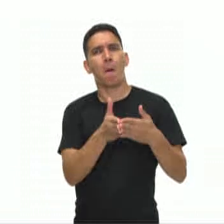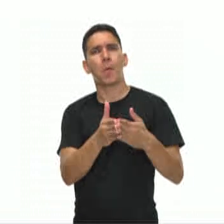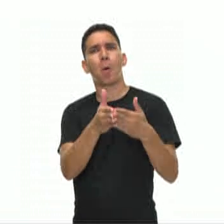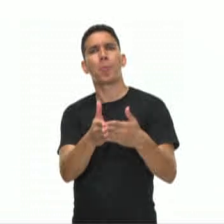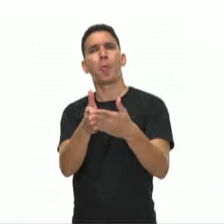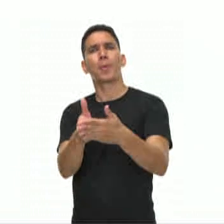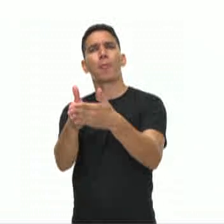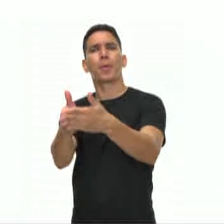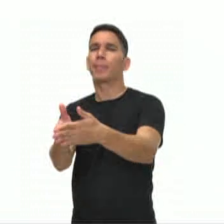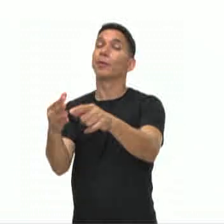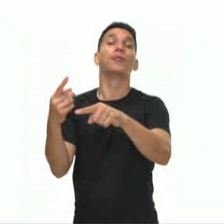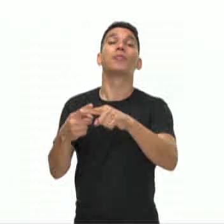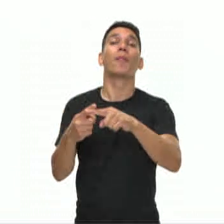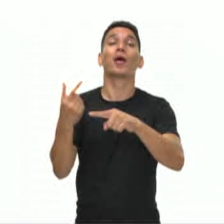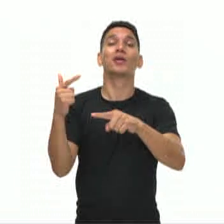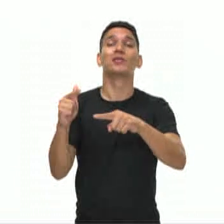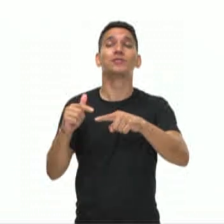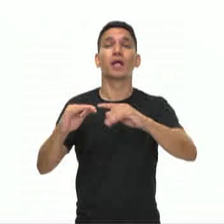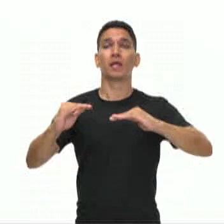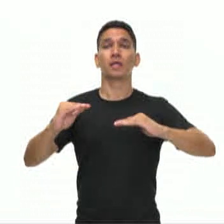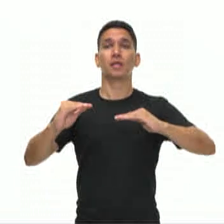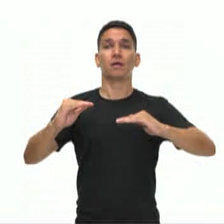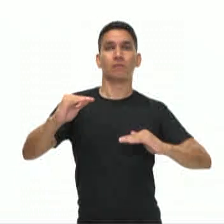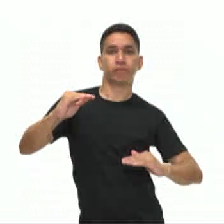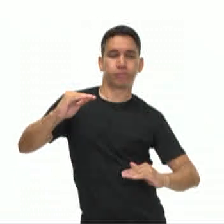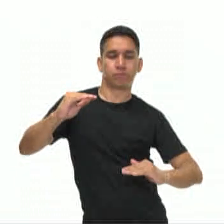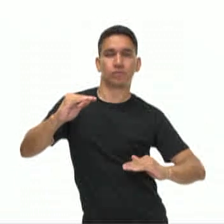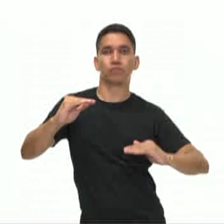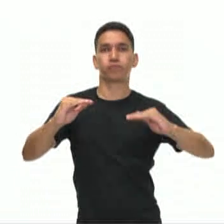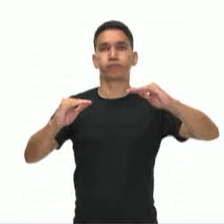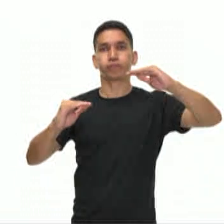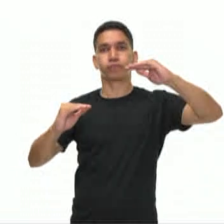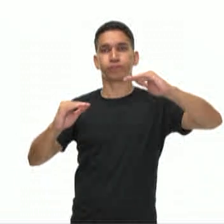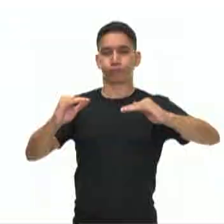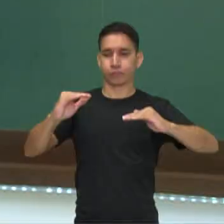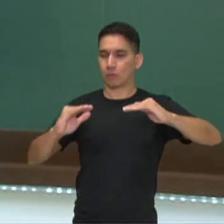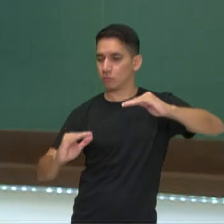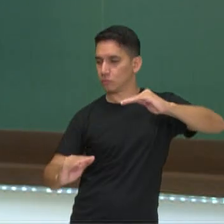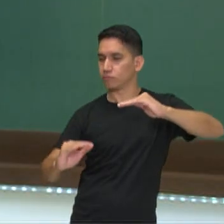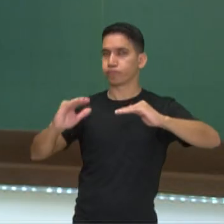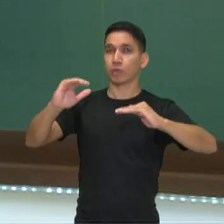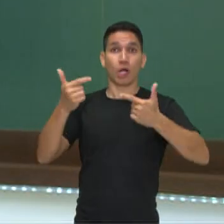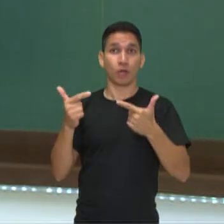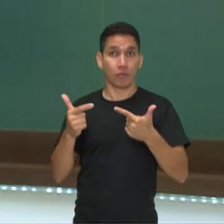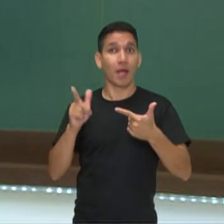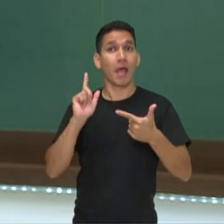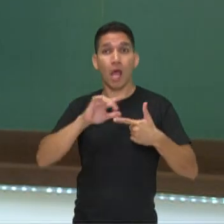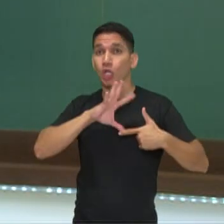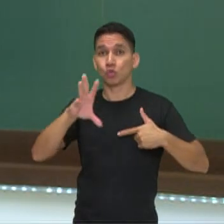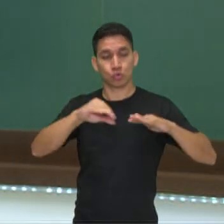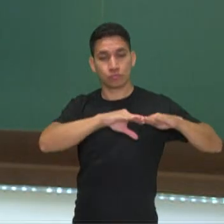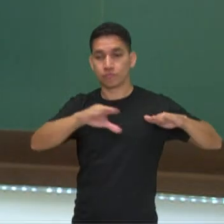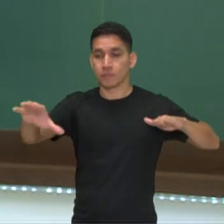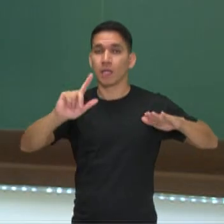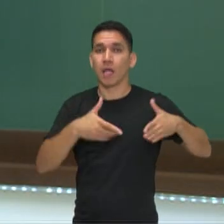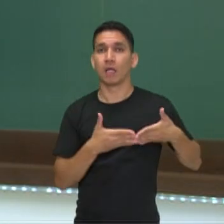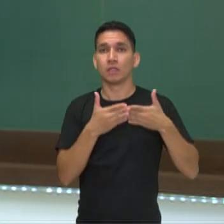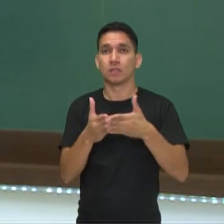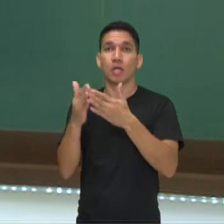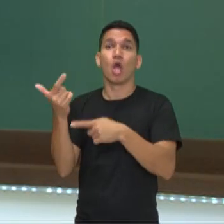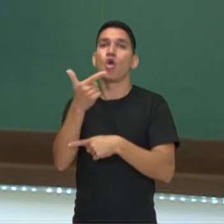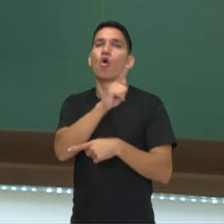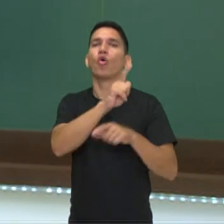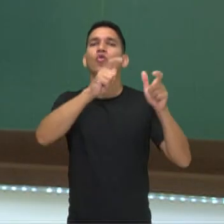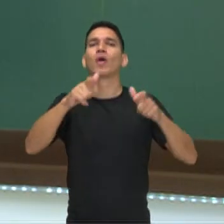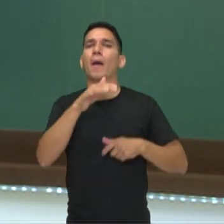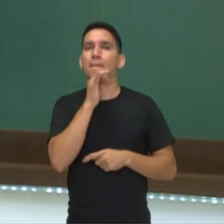navegabilidade, uma vez que não há presença de eclusas. Então, as partes que tem eclusa nos outros lugares, como o canal